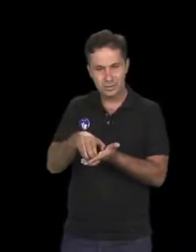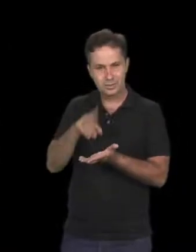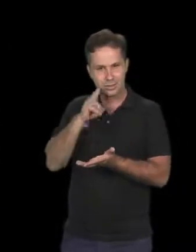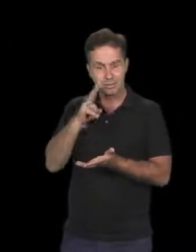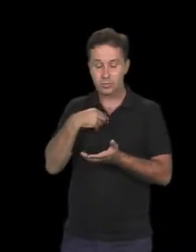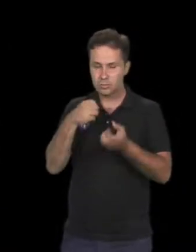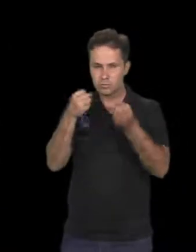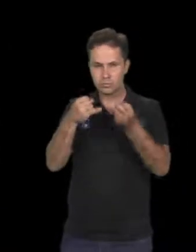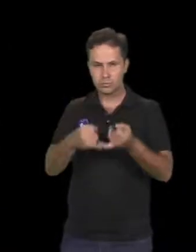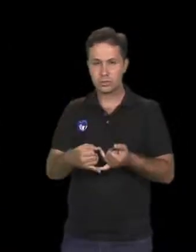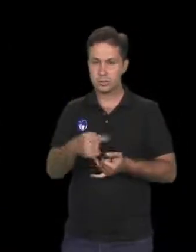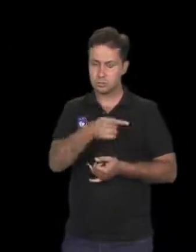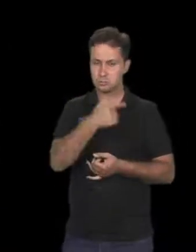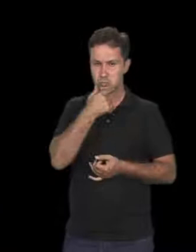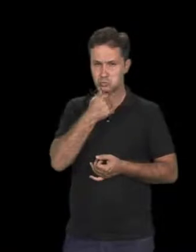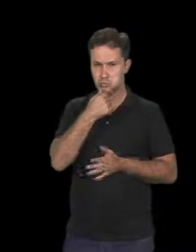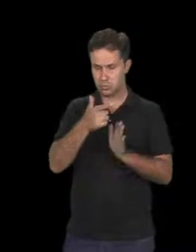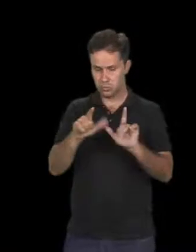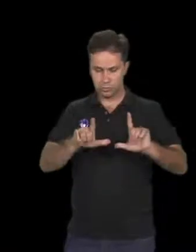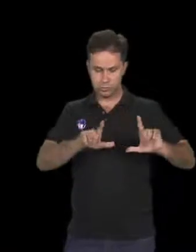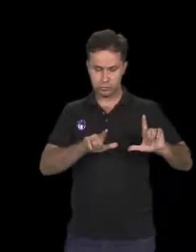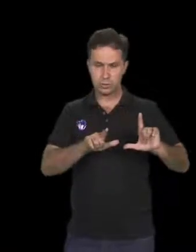diria. A gente decidiu